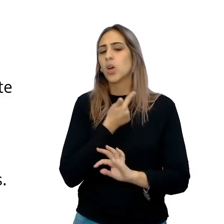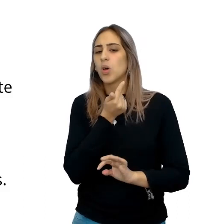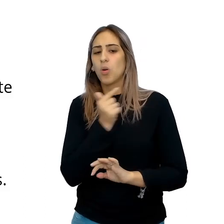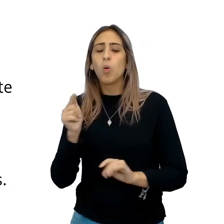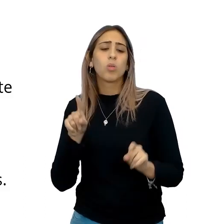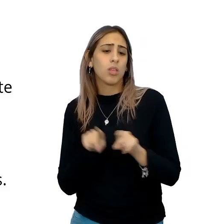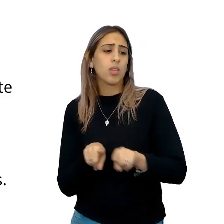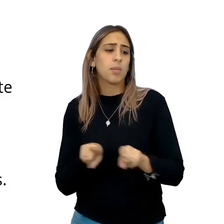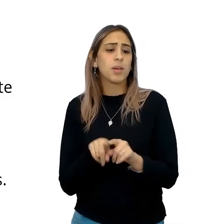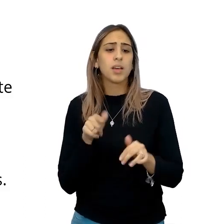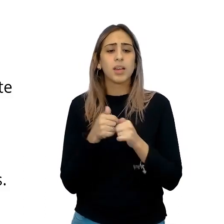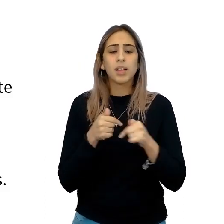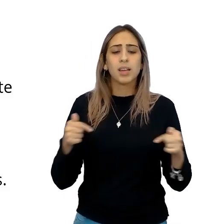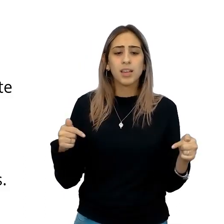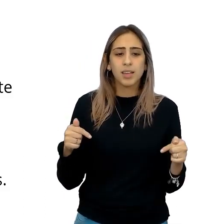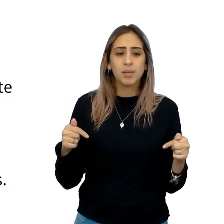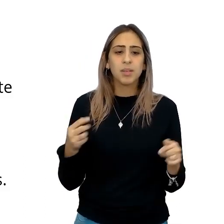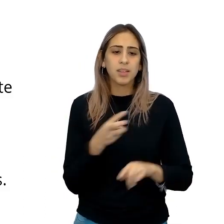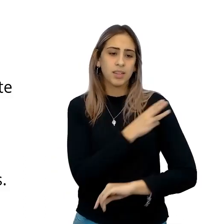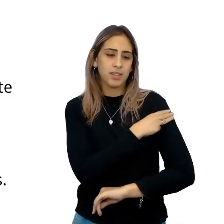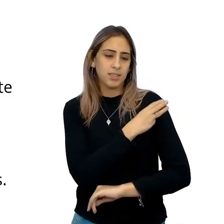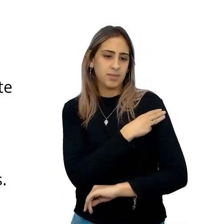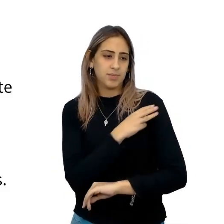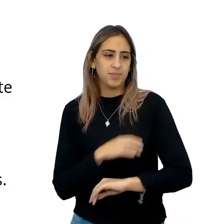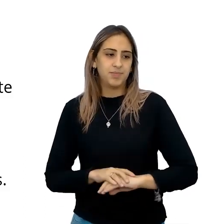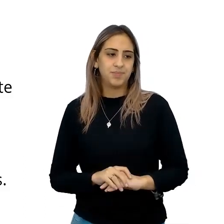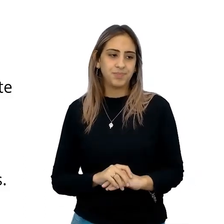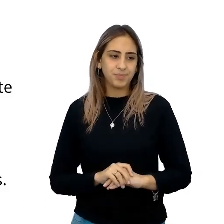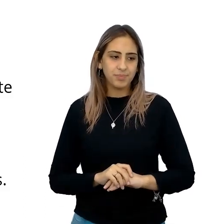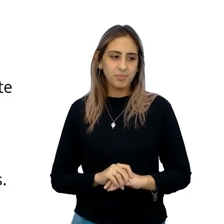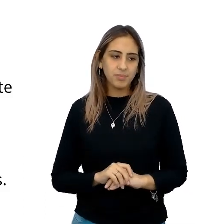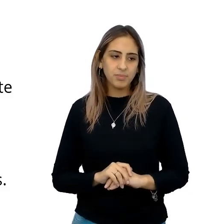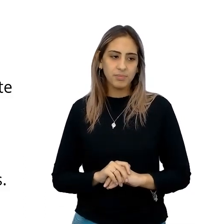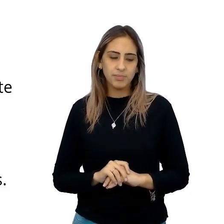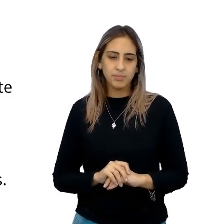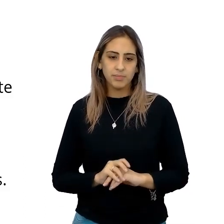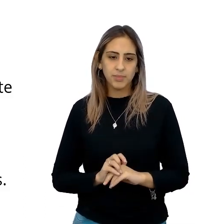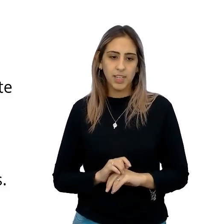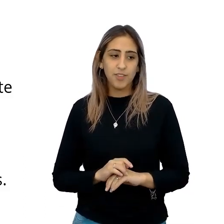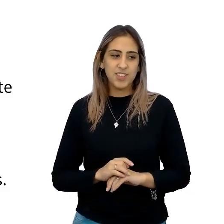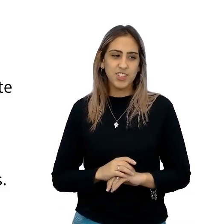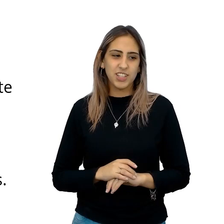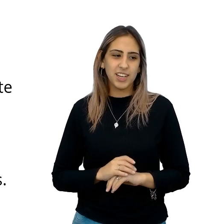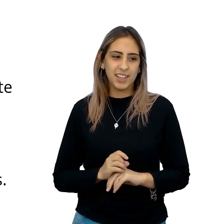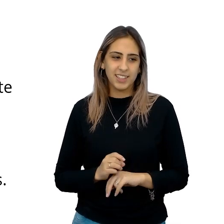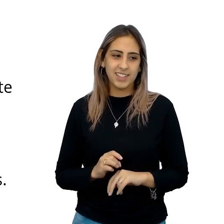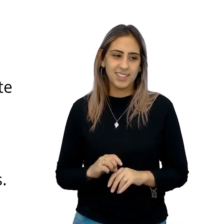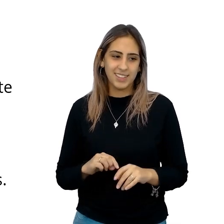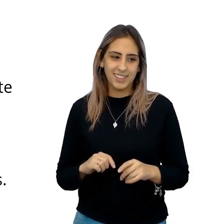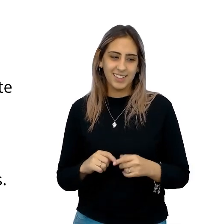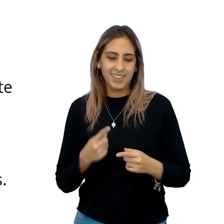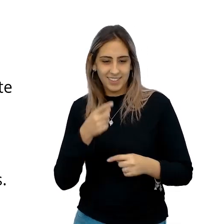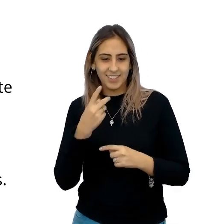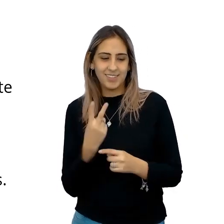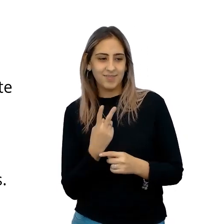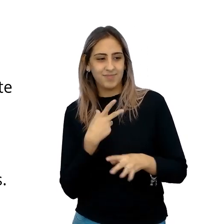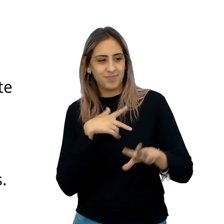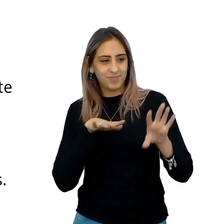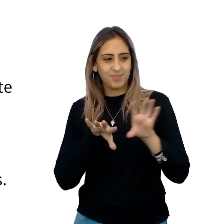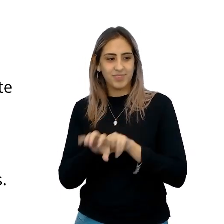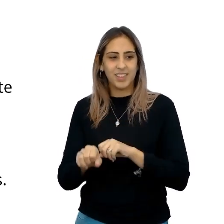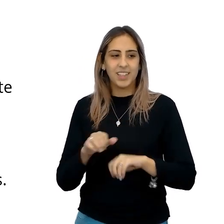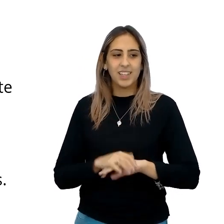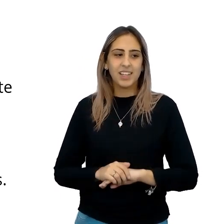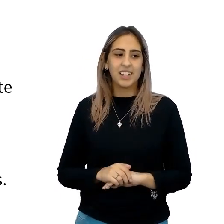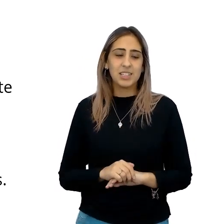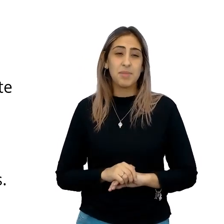por fim, química, a terceira série também tem outra, tá bom? Química, física e biologia. Acho que eu falei tudo. Nessas formações de ano e série